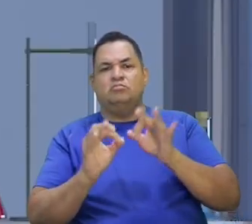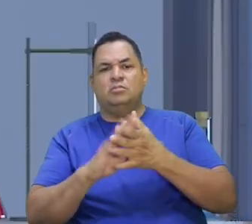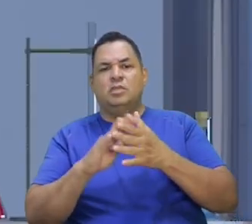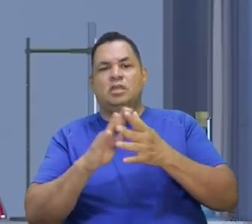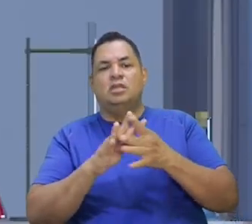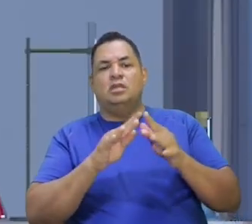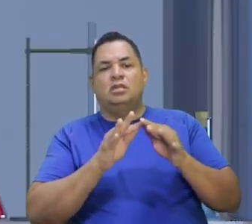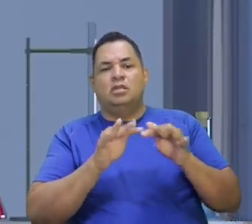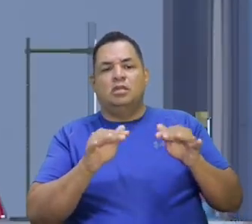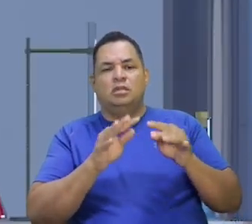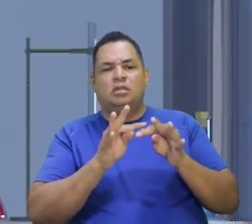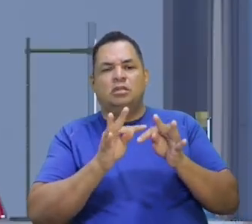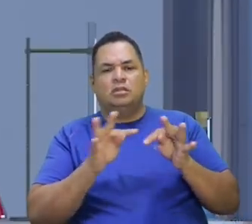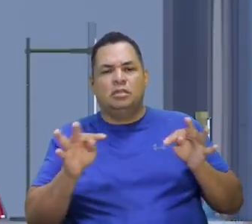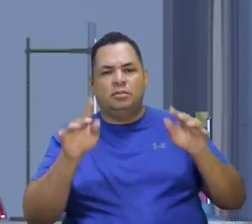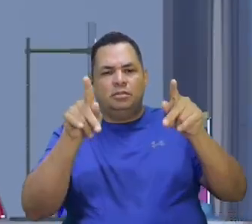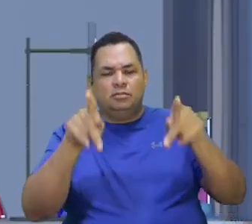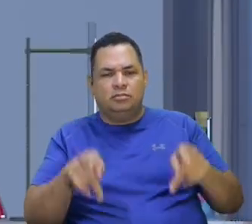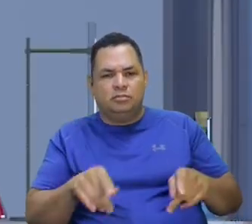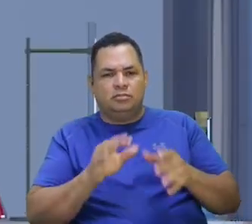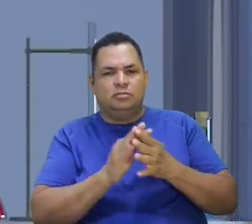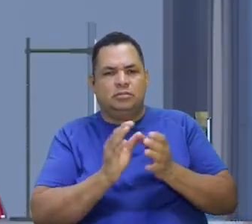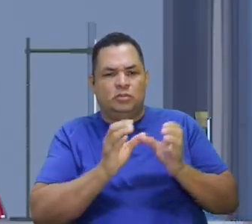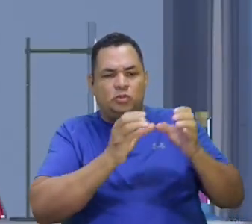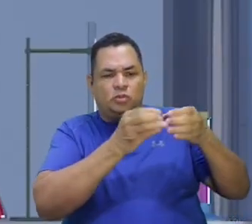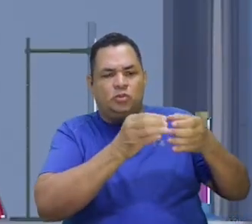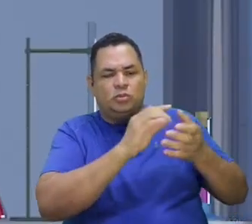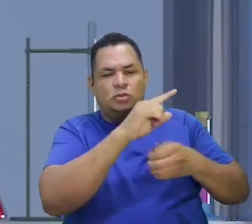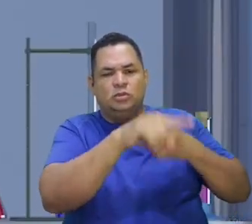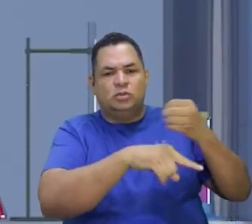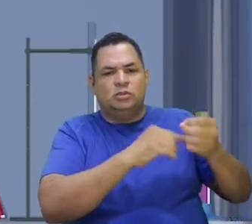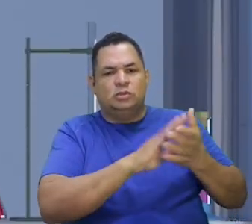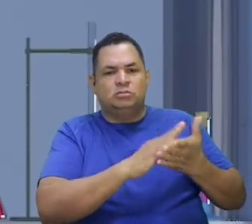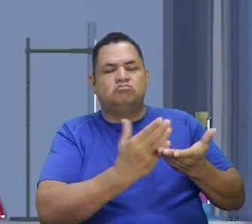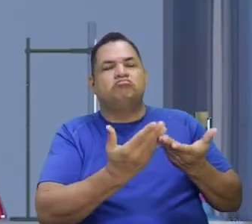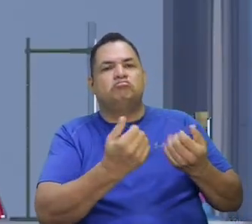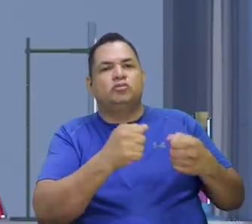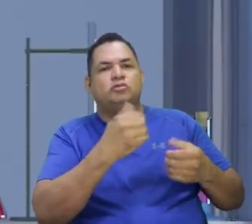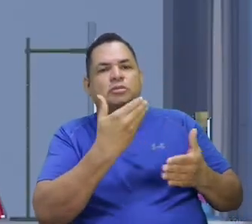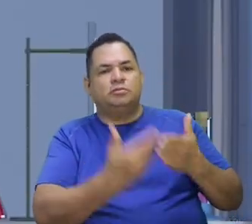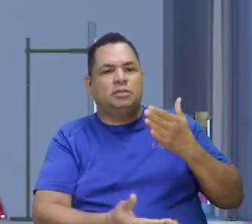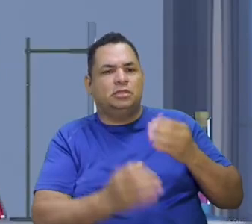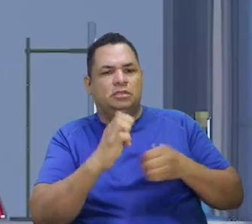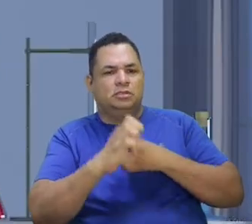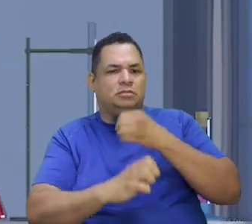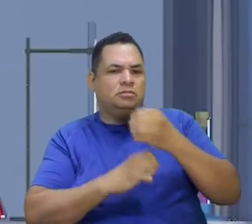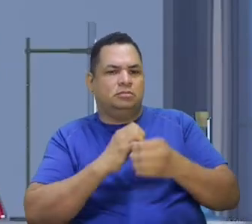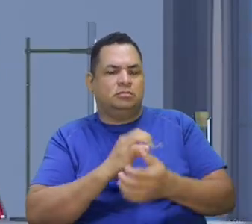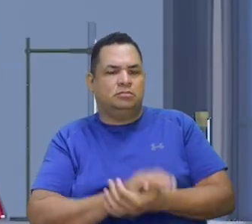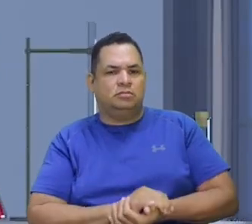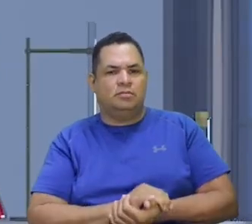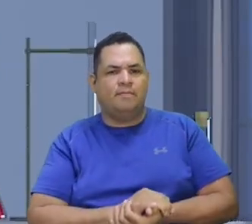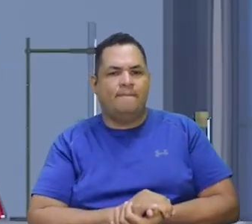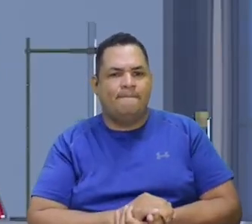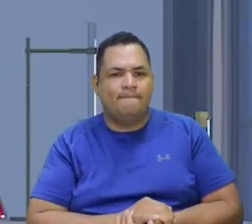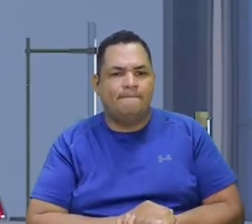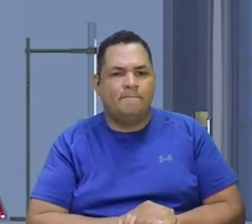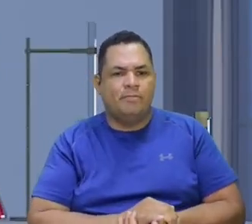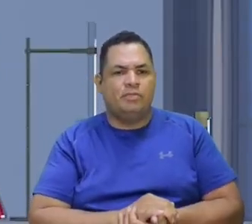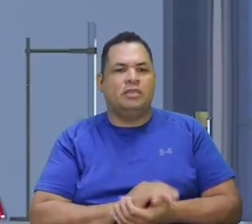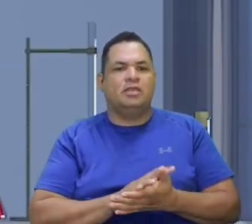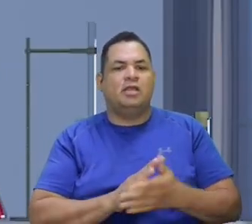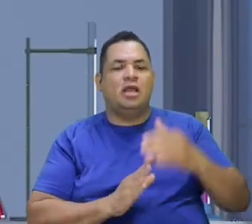tabela periódica, vocês vão observar, famílias de átomos que já têm tendência de perder. Então, perfeito, ele já tem tendência de perder.